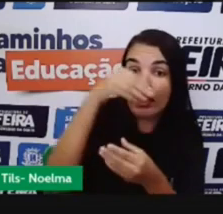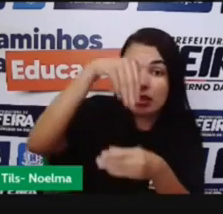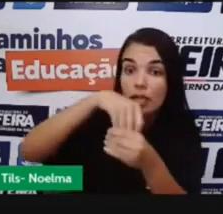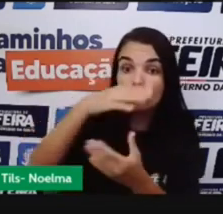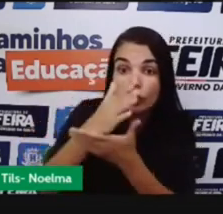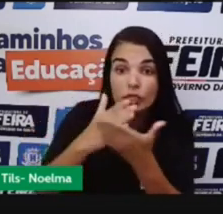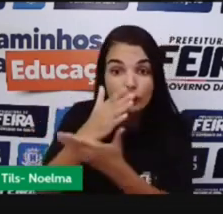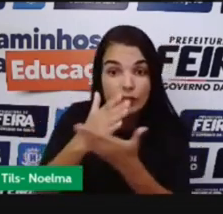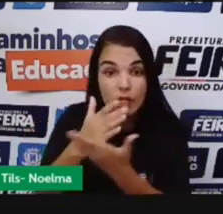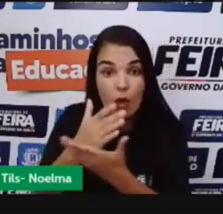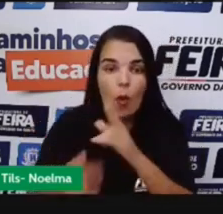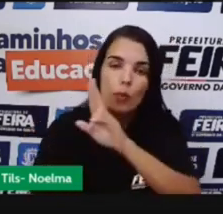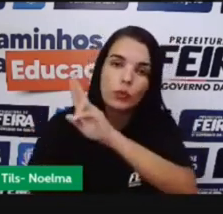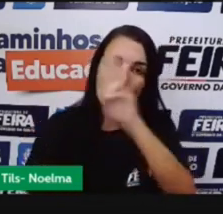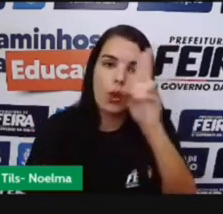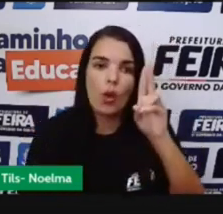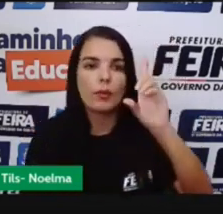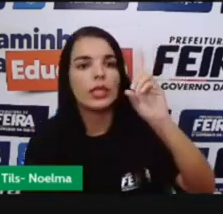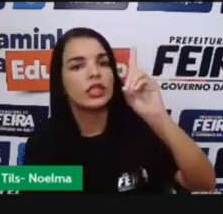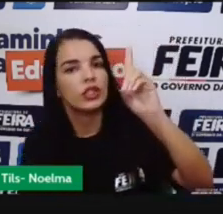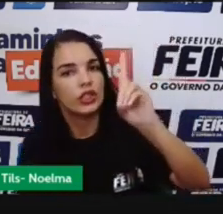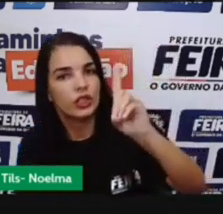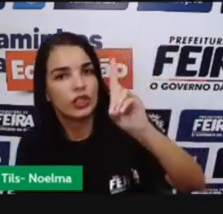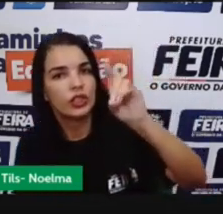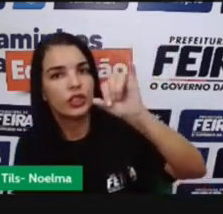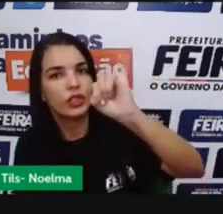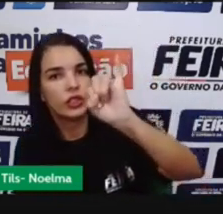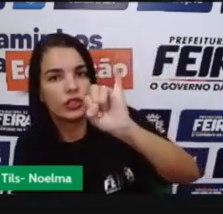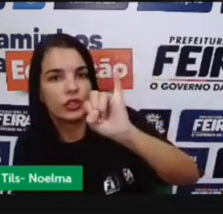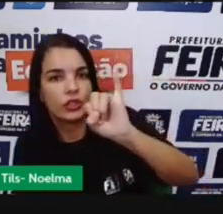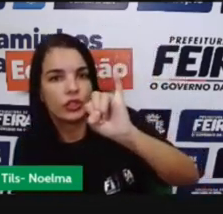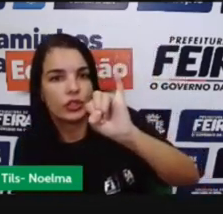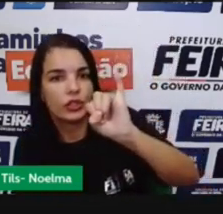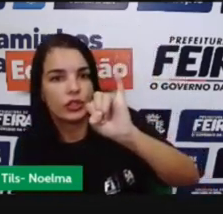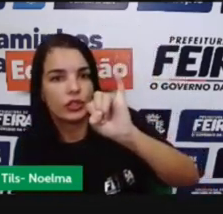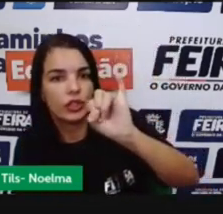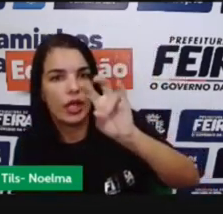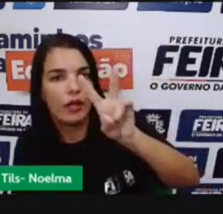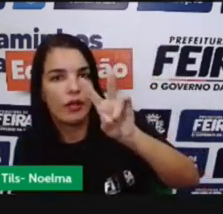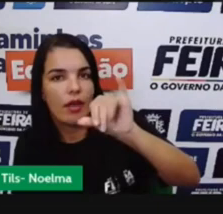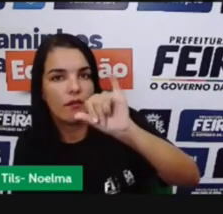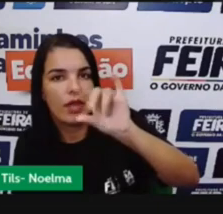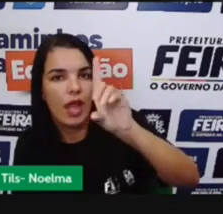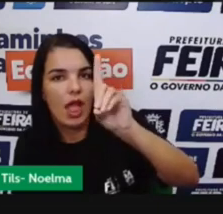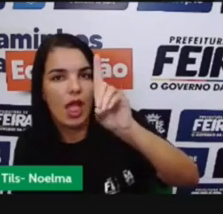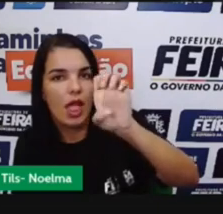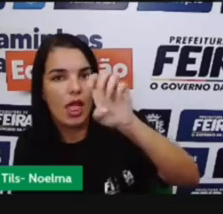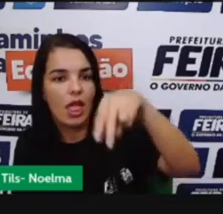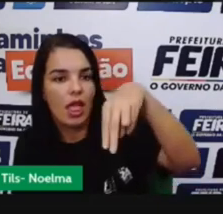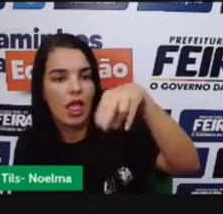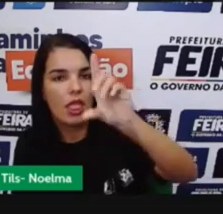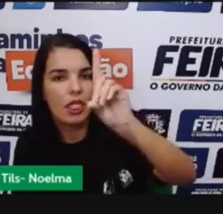14 aqui seria, então, o dividendo.